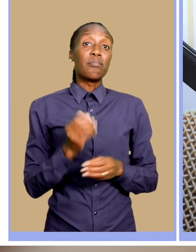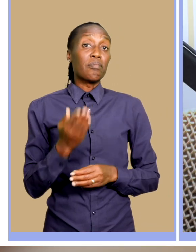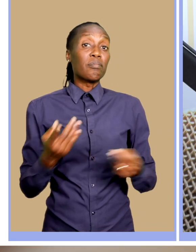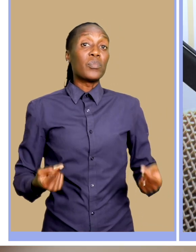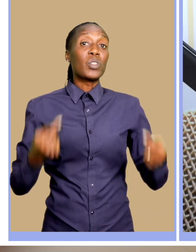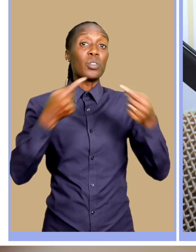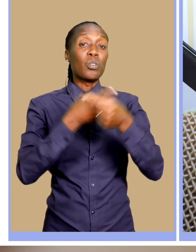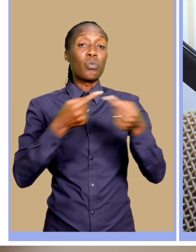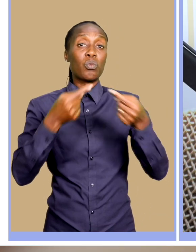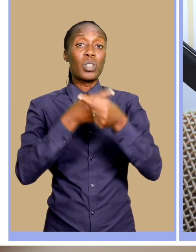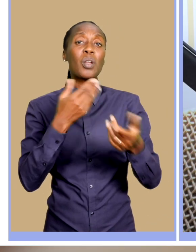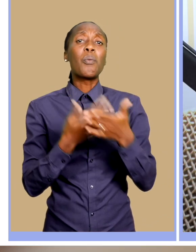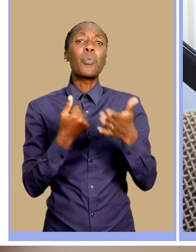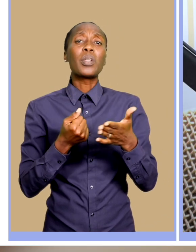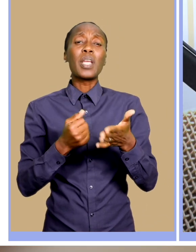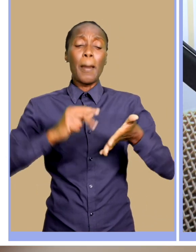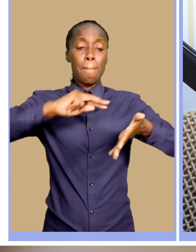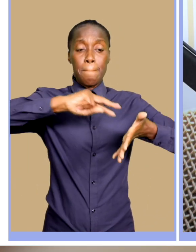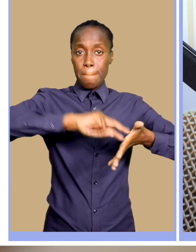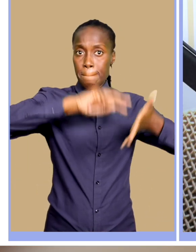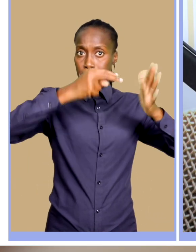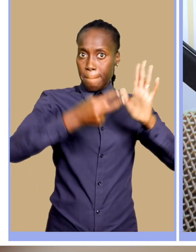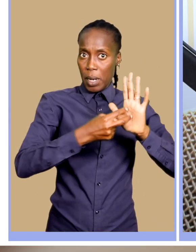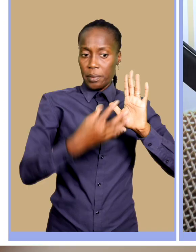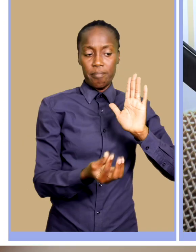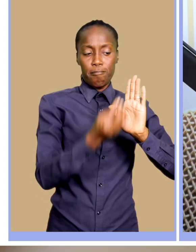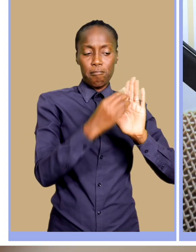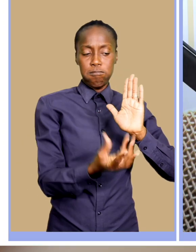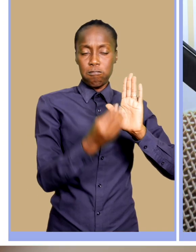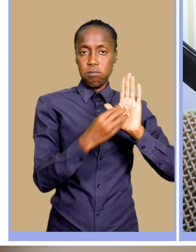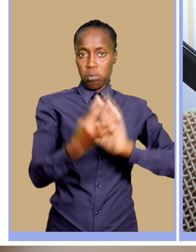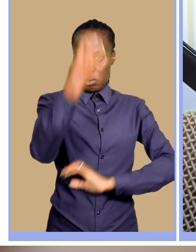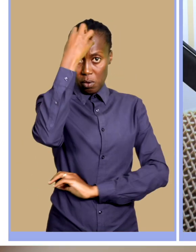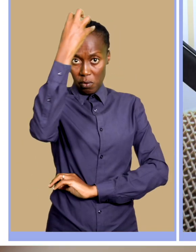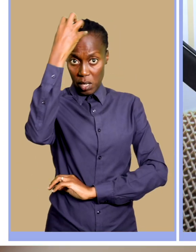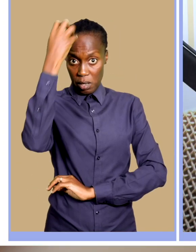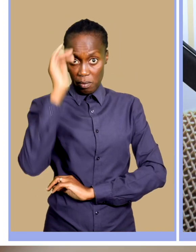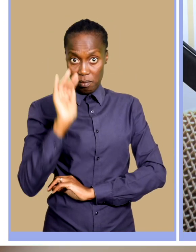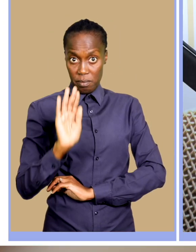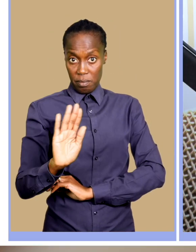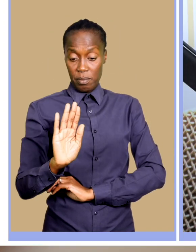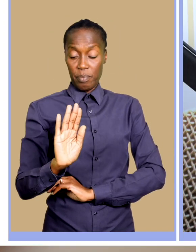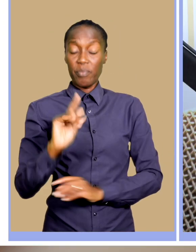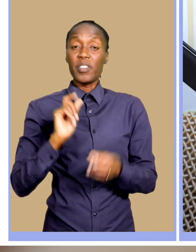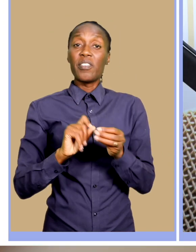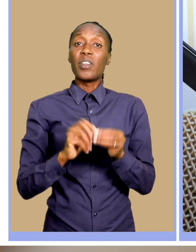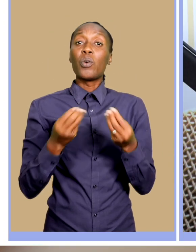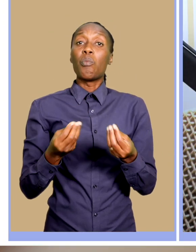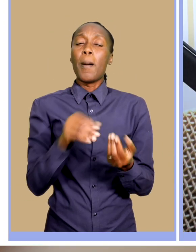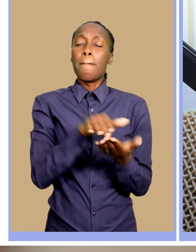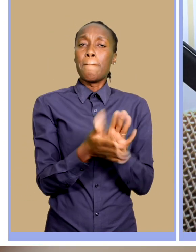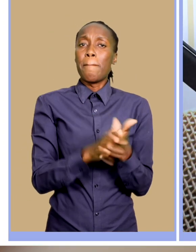nossas planificações no governo baseiam-se em dados